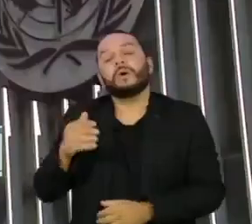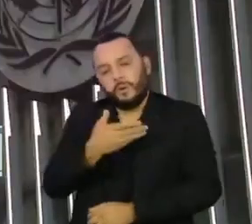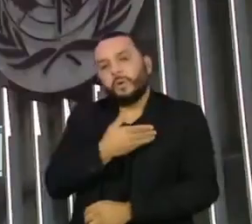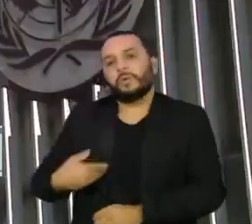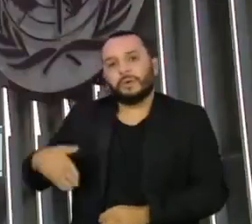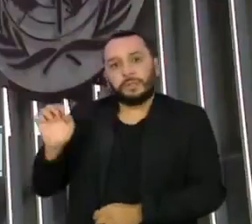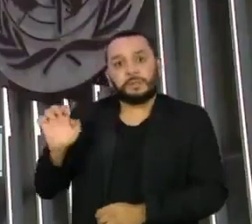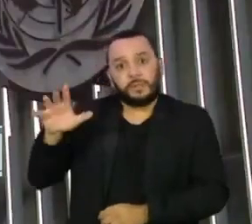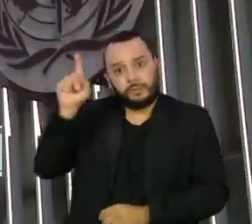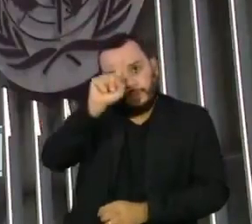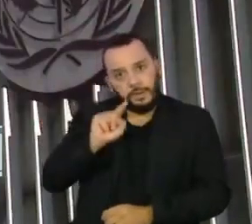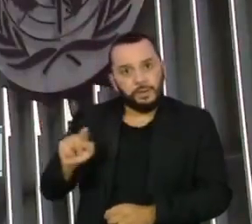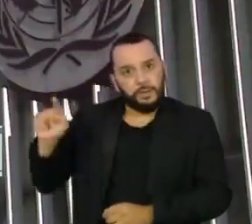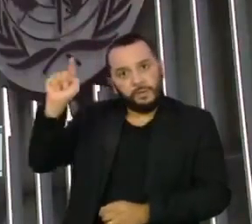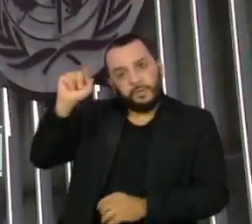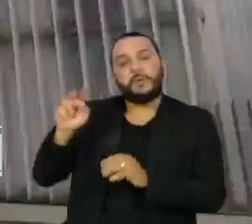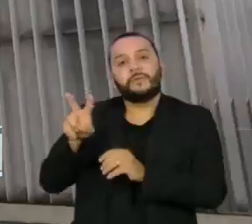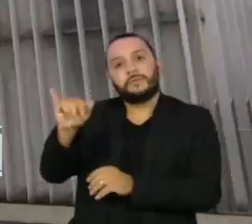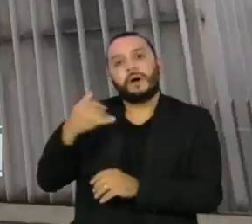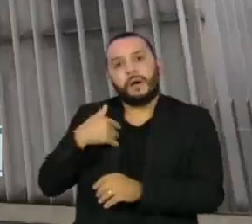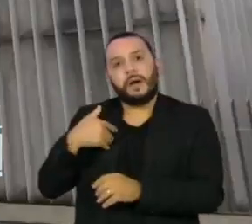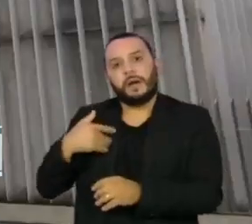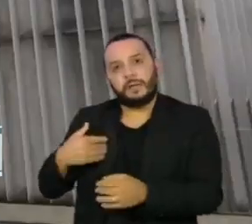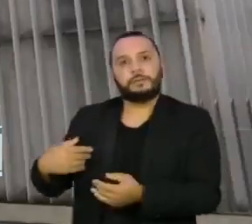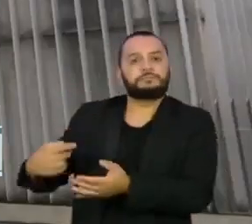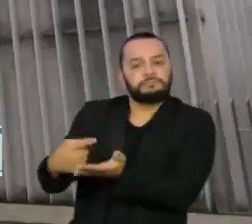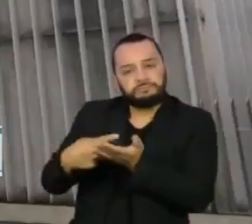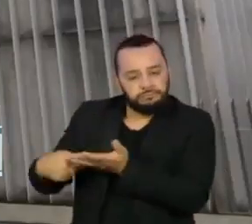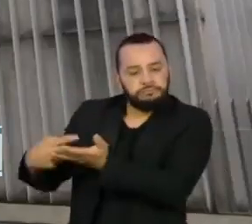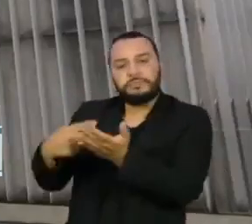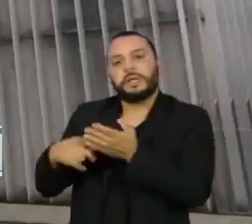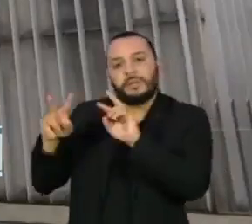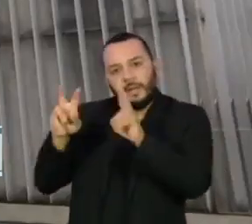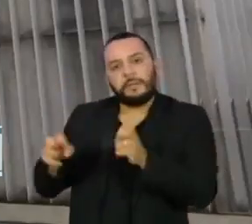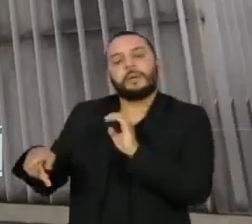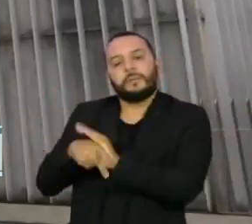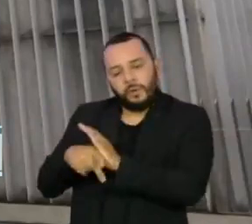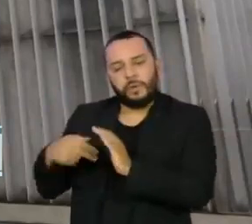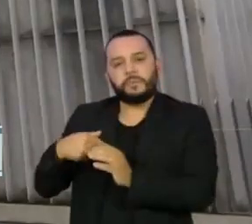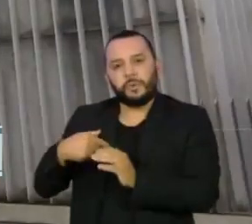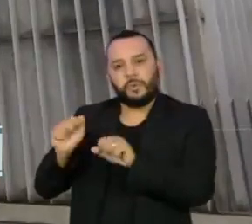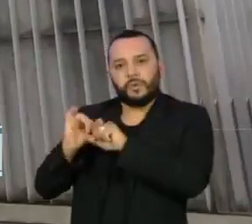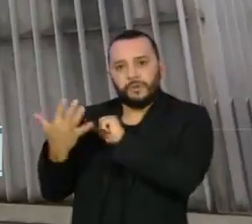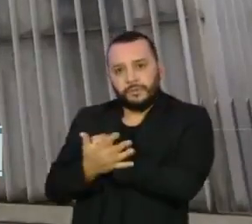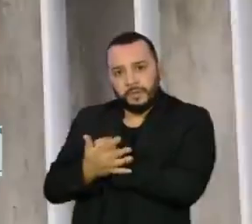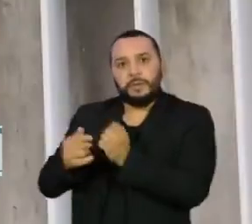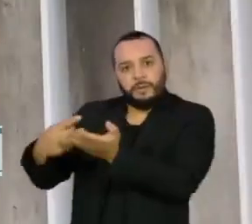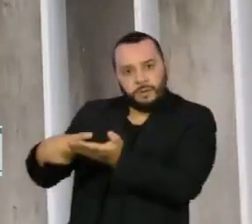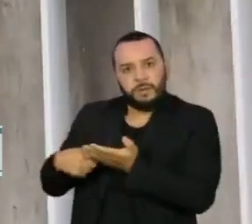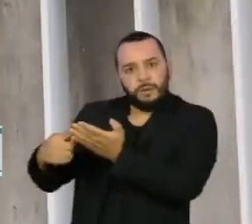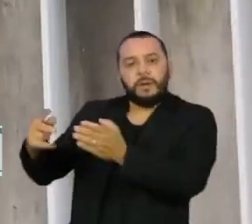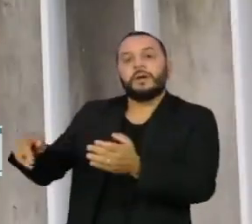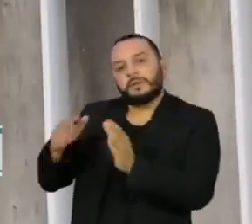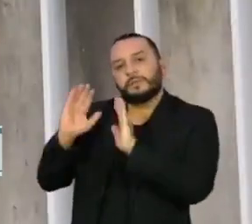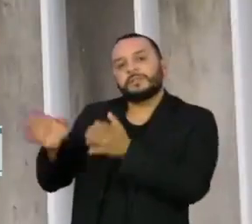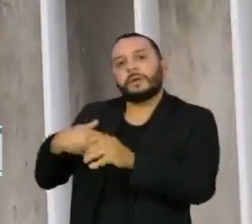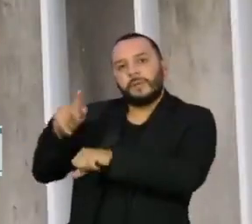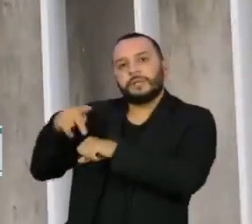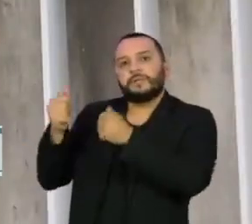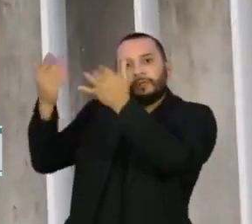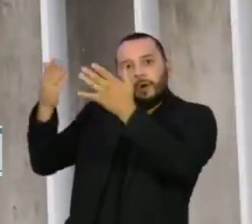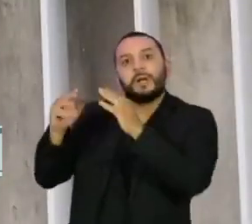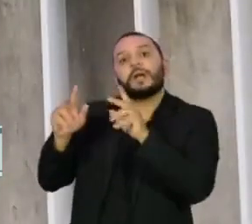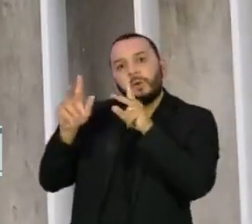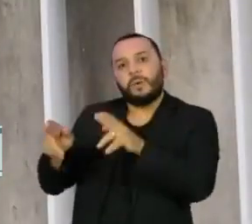também começar em vários assuntos relacionados à pandemia diretamente com organismos internacionais como a Organização